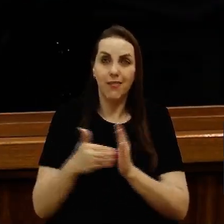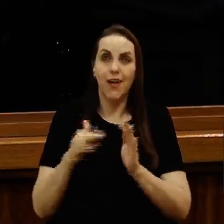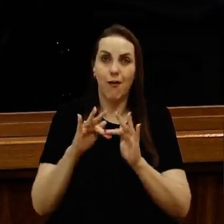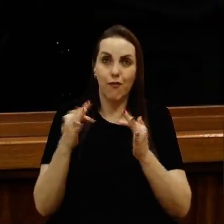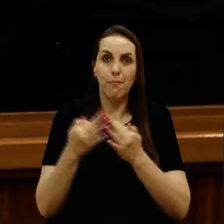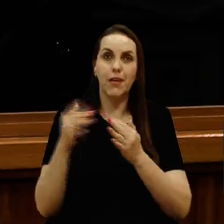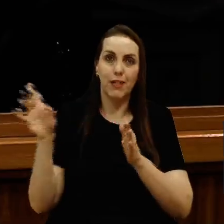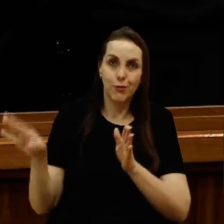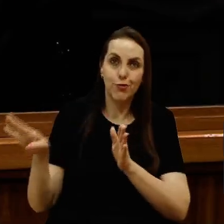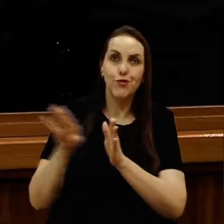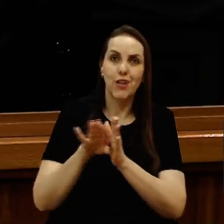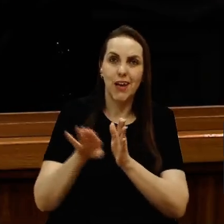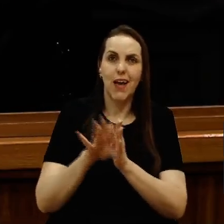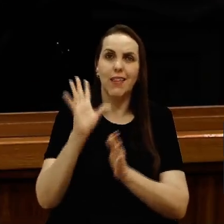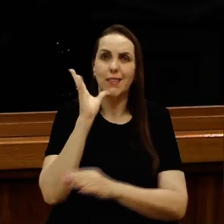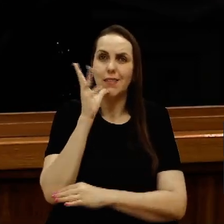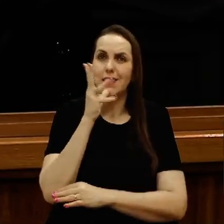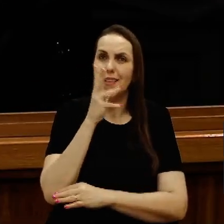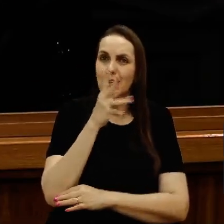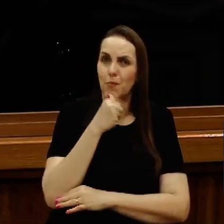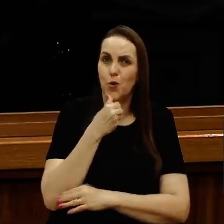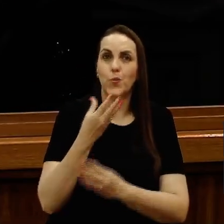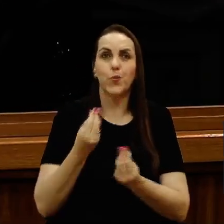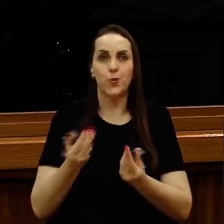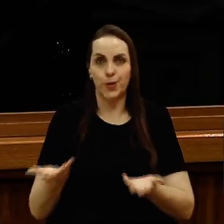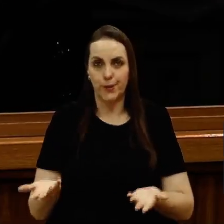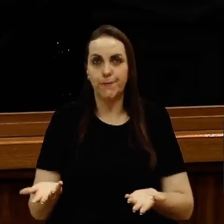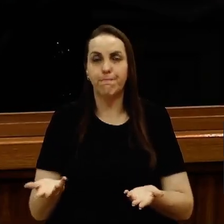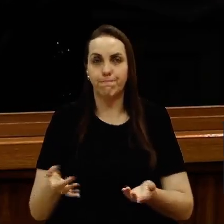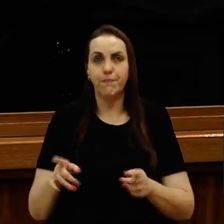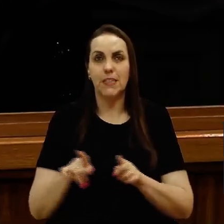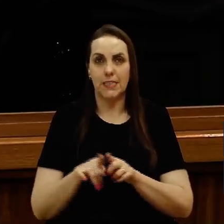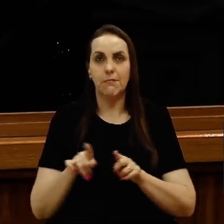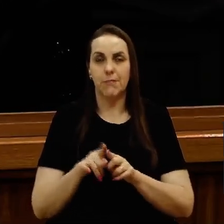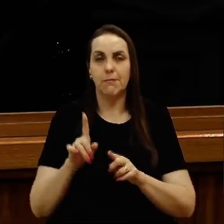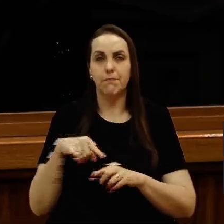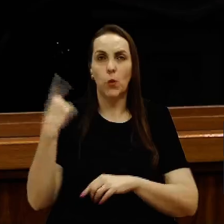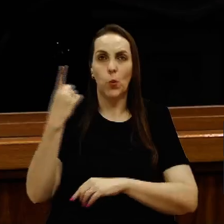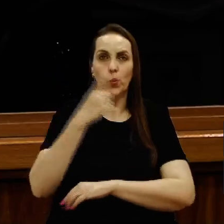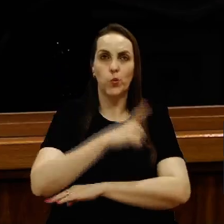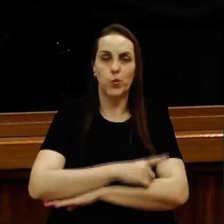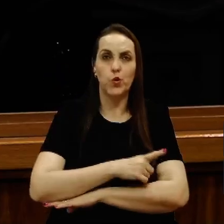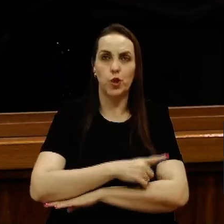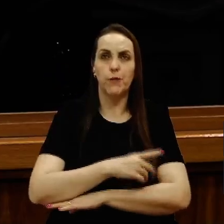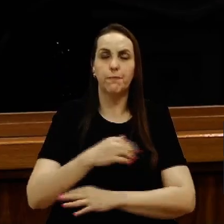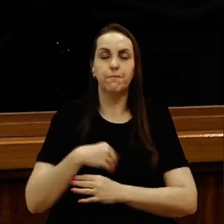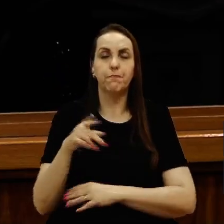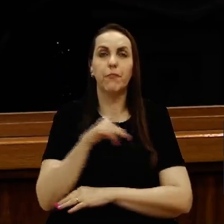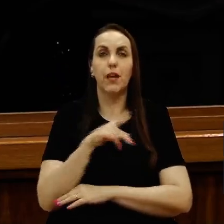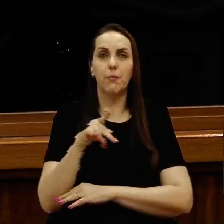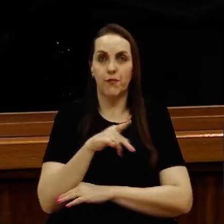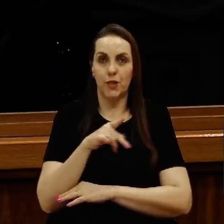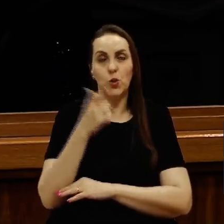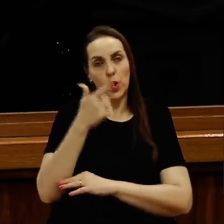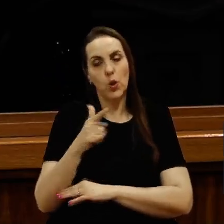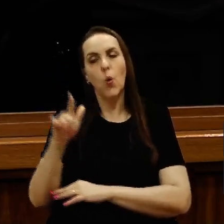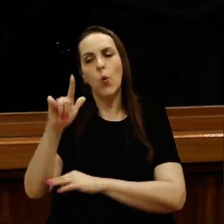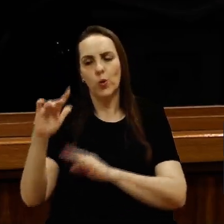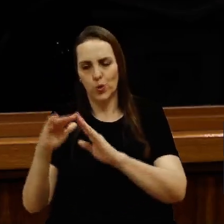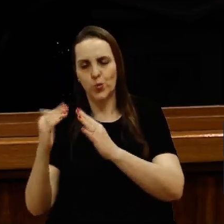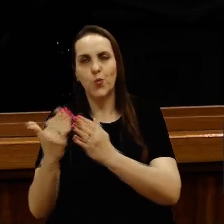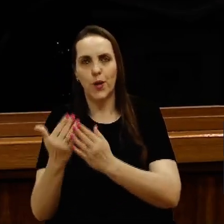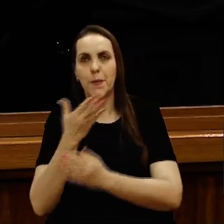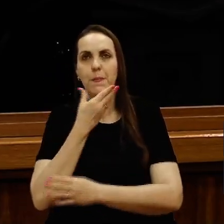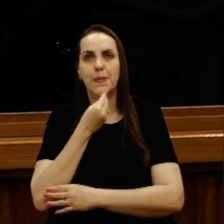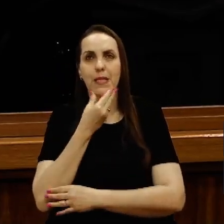muito tempo. E também, outro dia, eu recebi de uma professora de uma outra escola, um menino de 13 anos